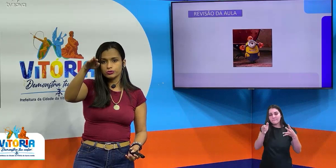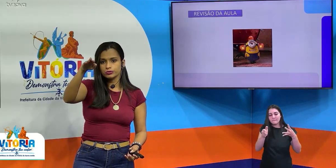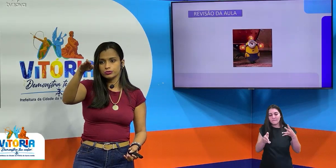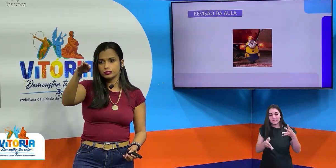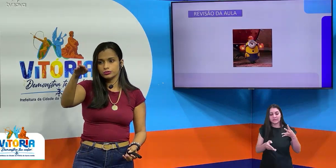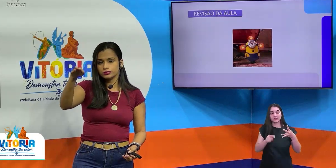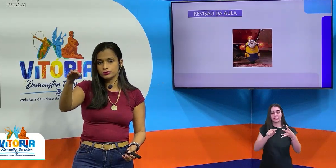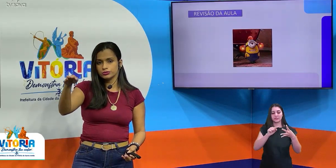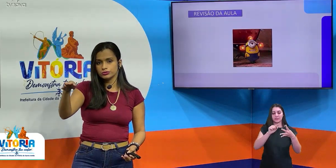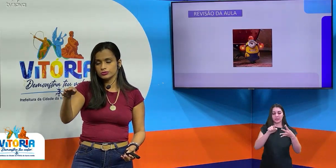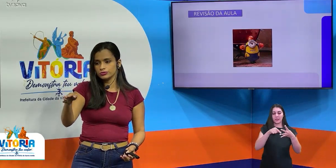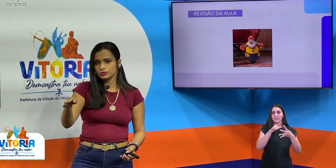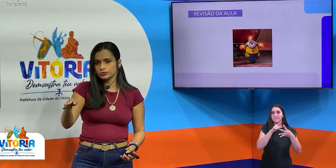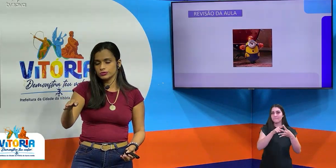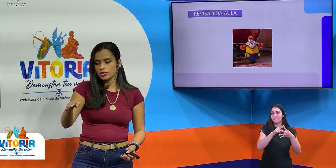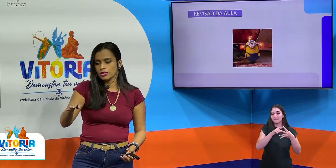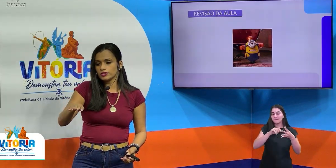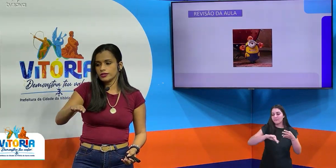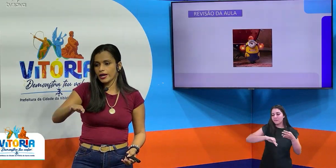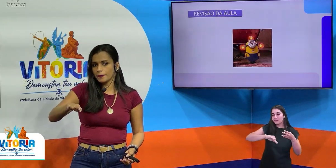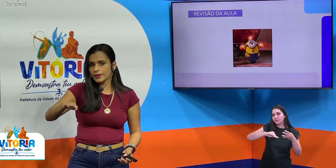Planalto,